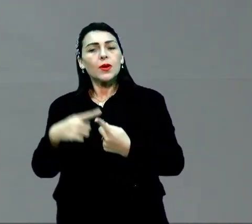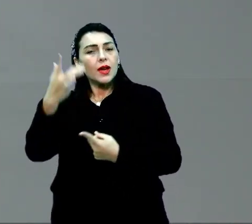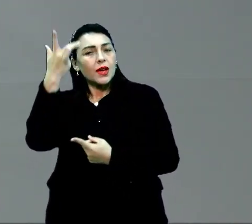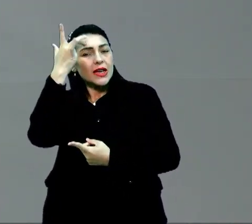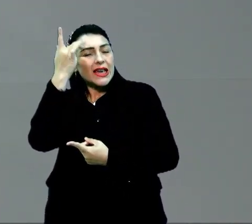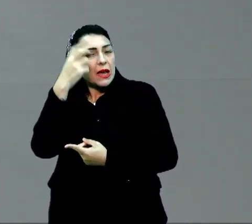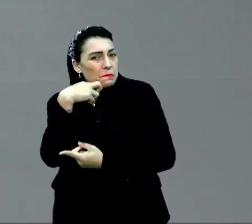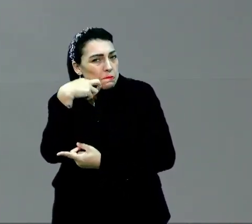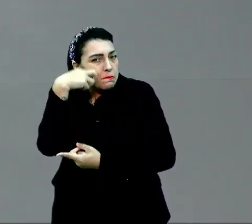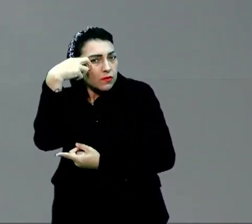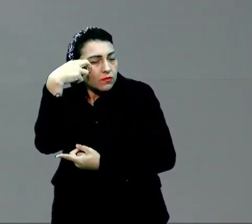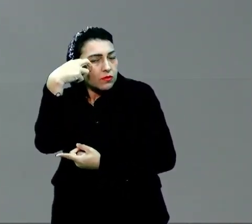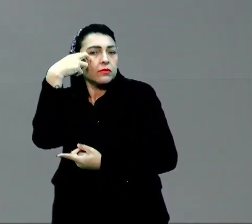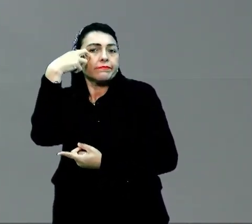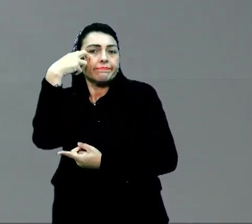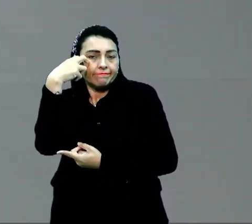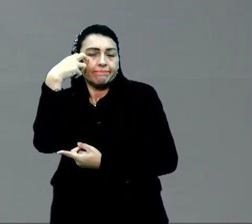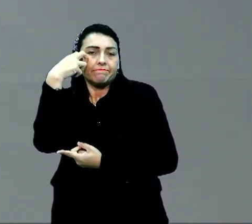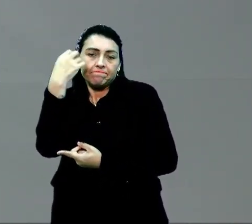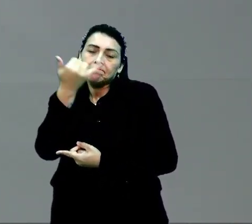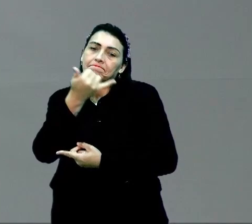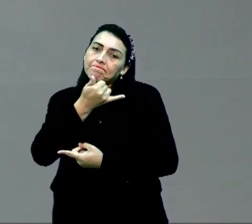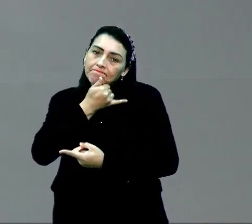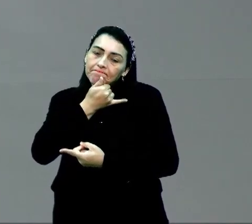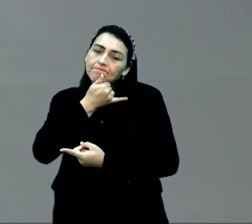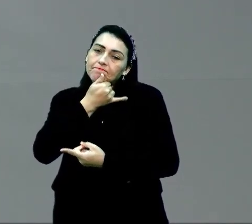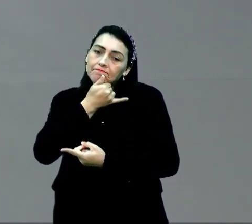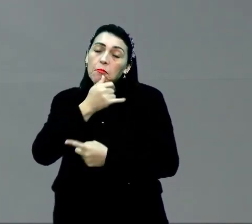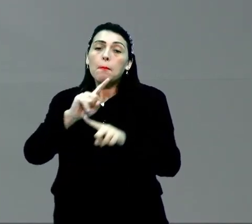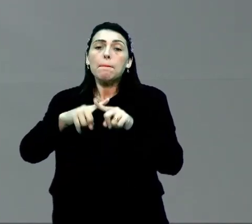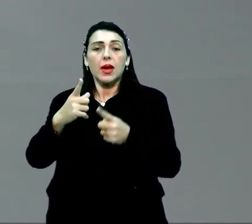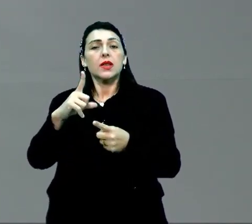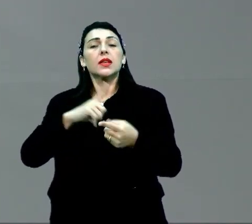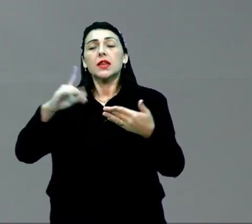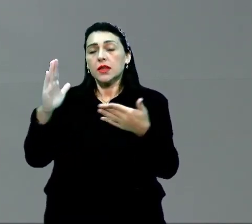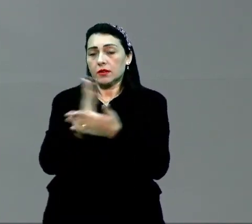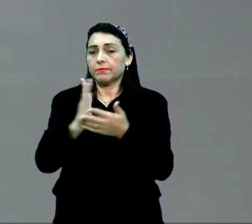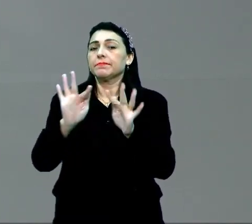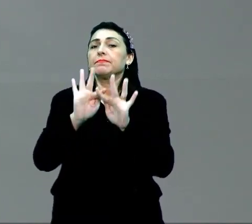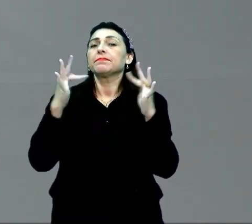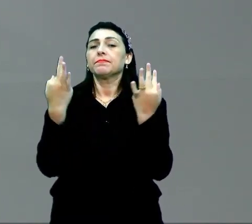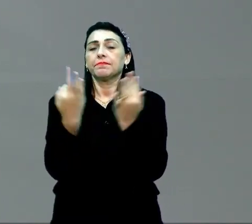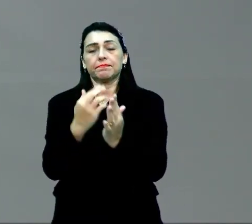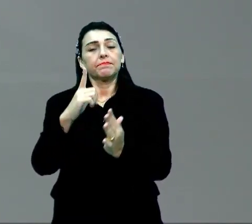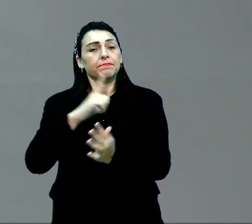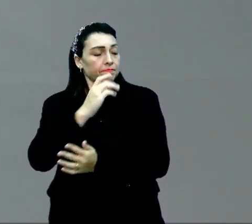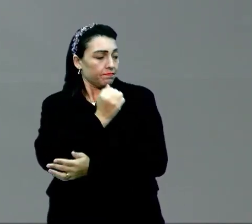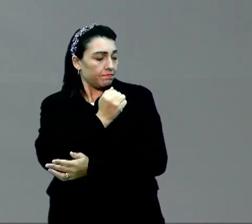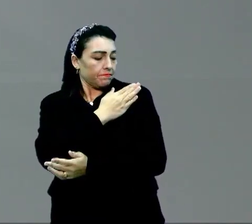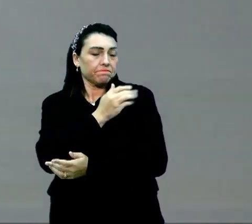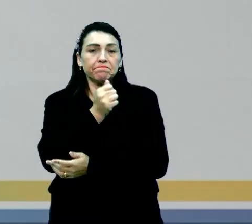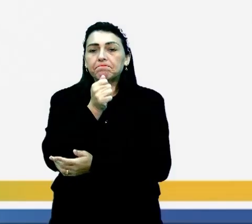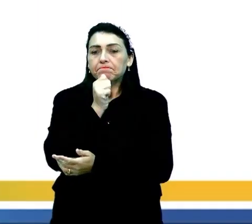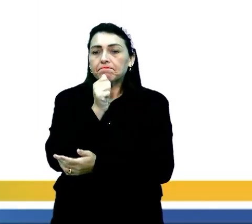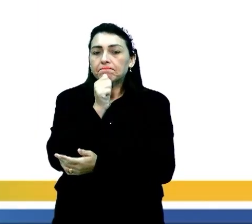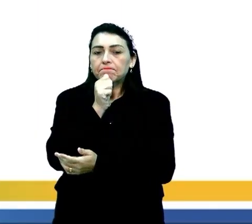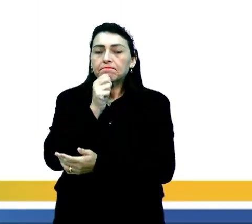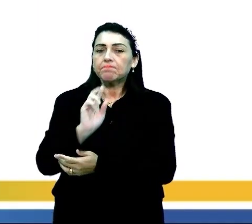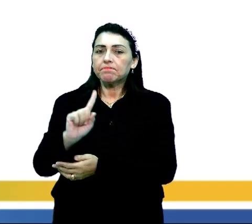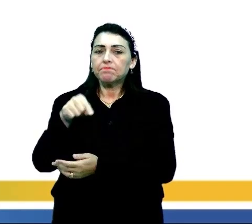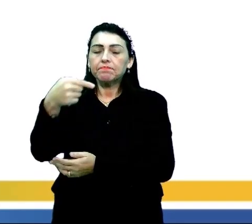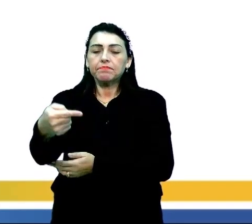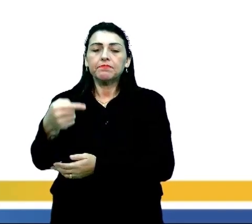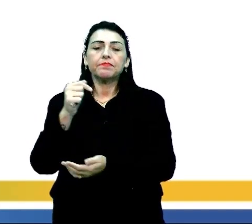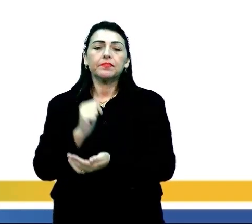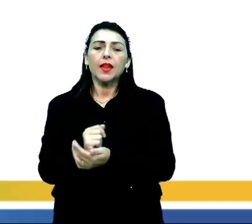que é vergonhoso. Então, assim, a maioria não, mas existem ainda algumas famílias que têm esse preconceito ainda. Então, vamos para a